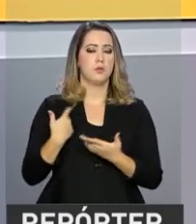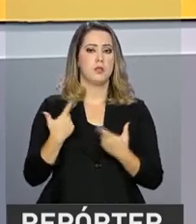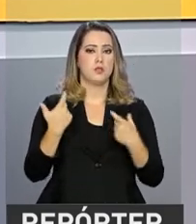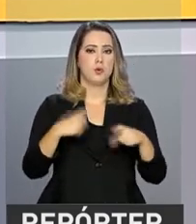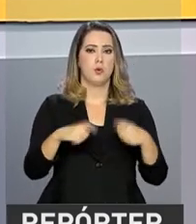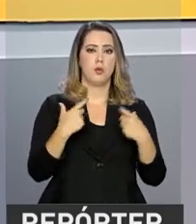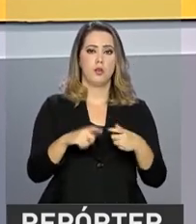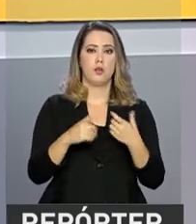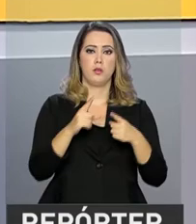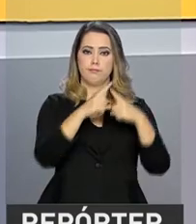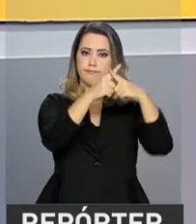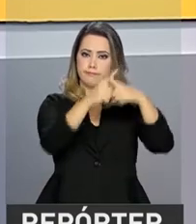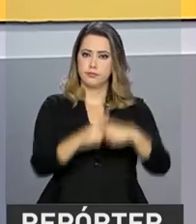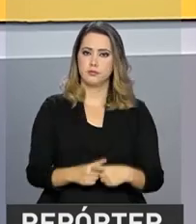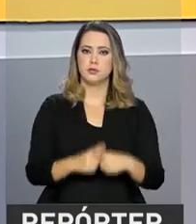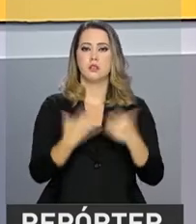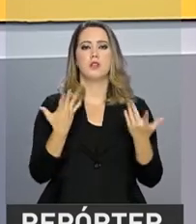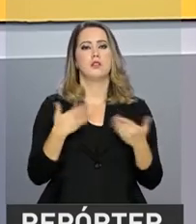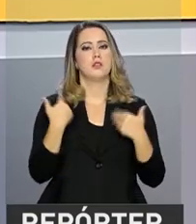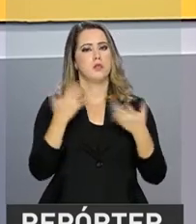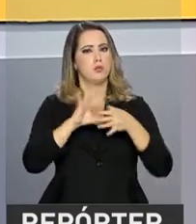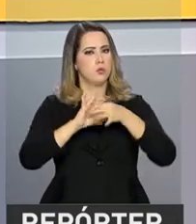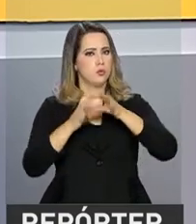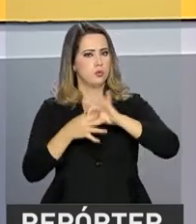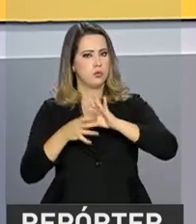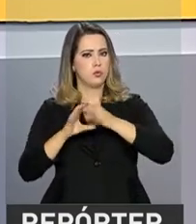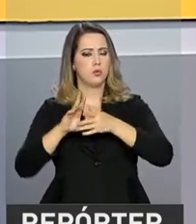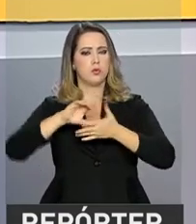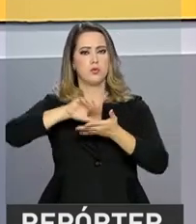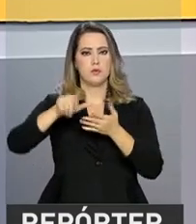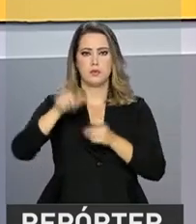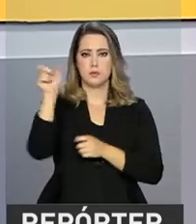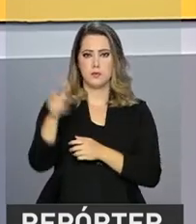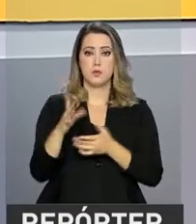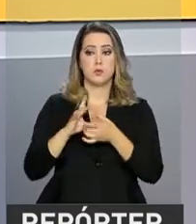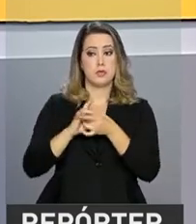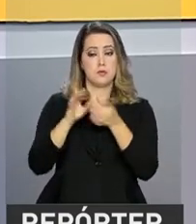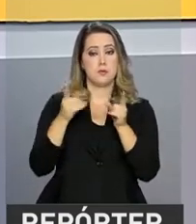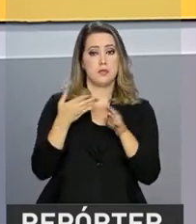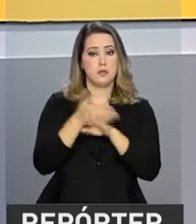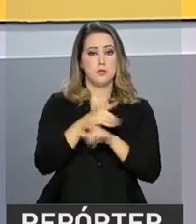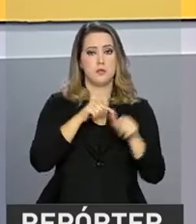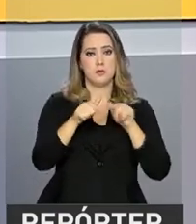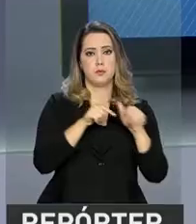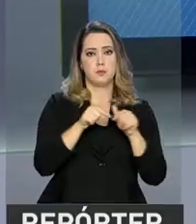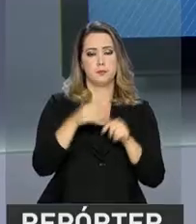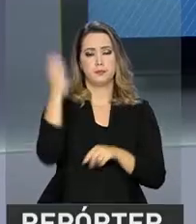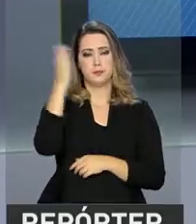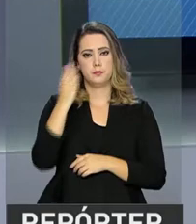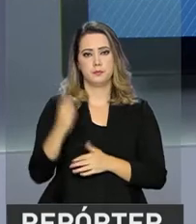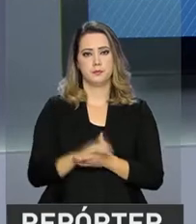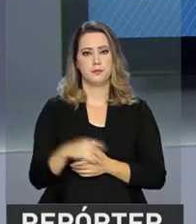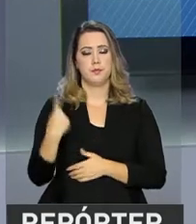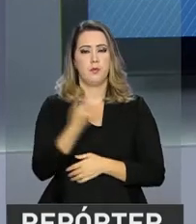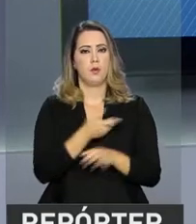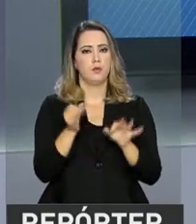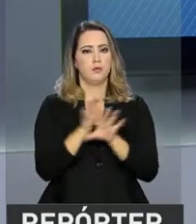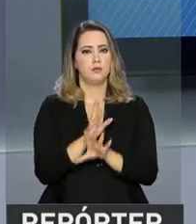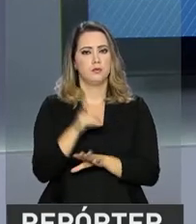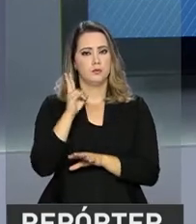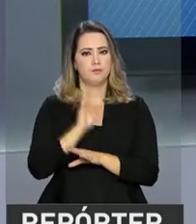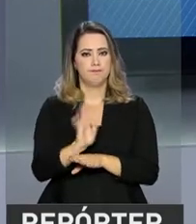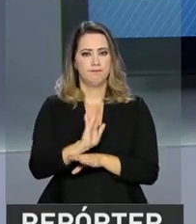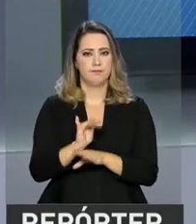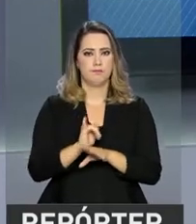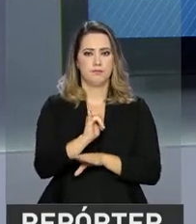os Jogos Olímpicos. E por conta disso, muitos estrangeiros pediram autorização para trabalhar no país. Nós ficamos por aqui. Você